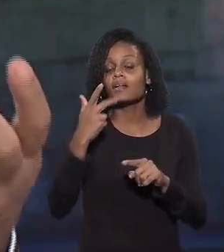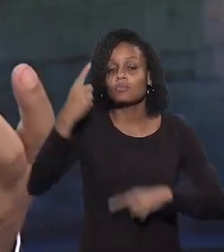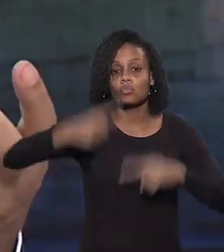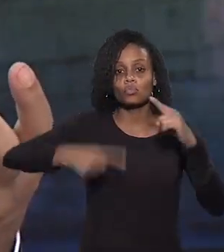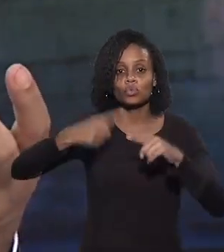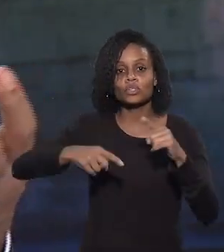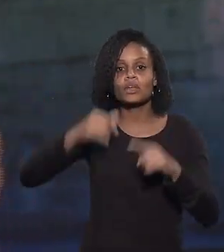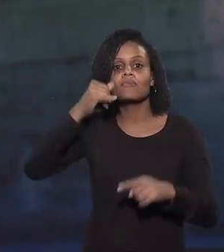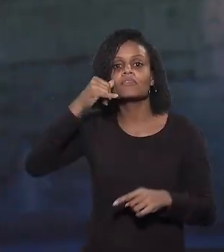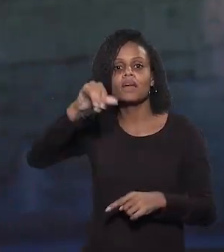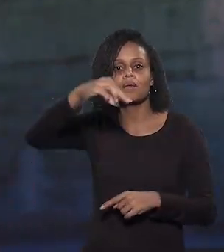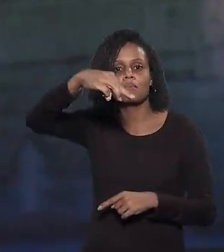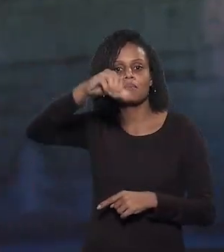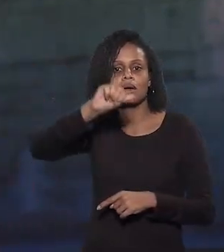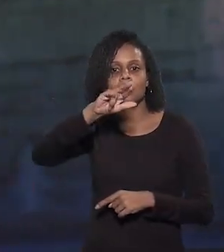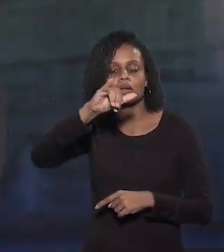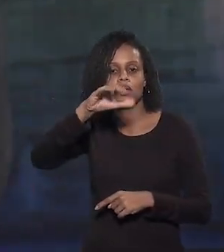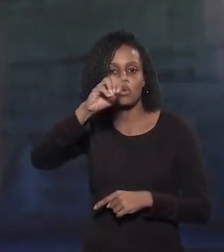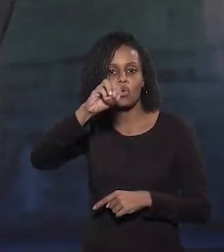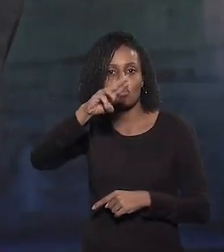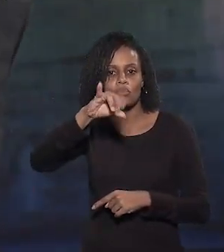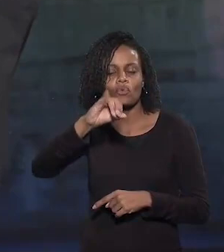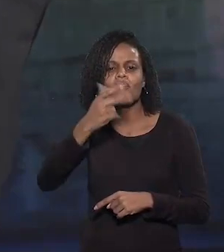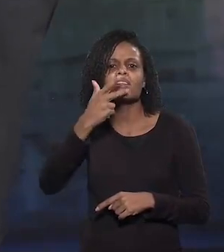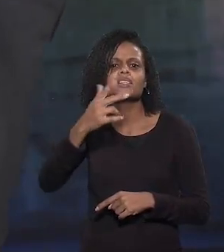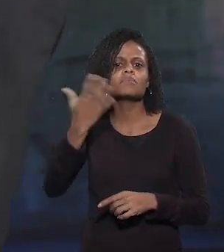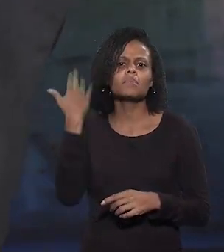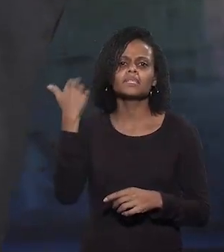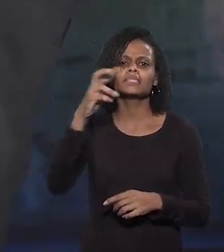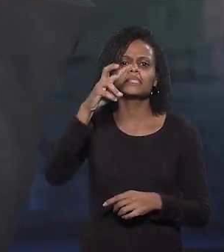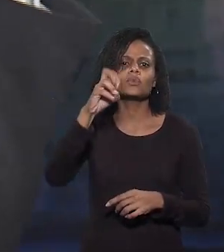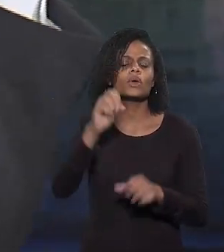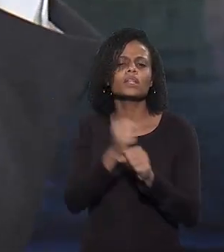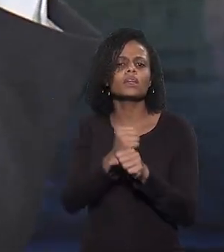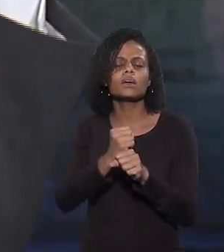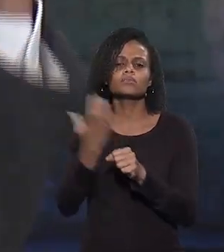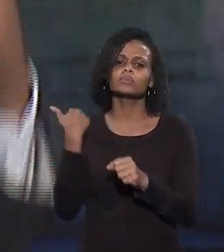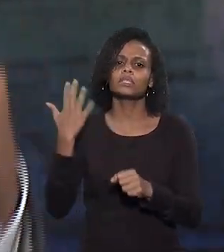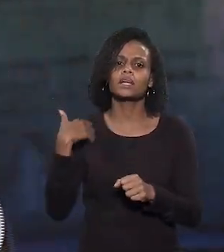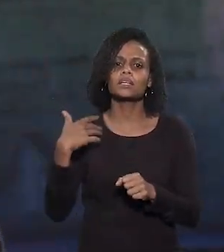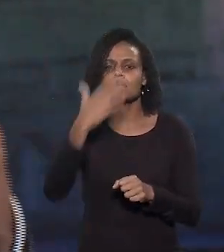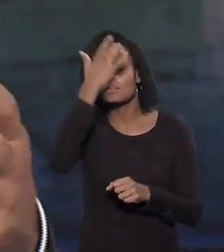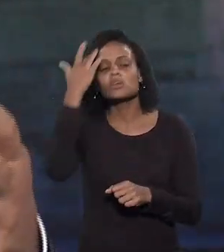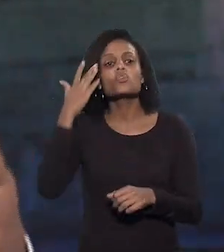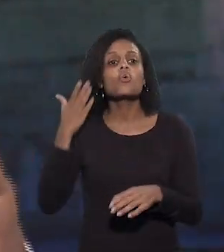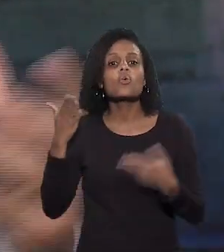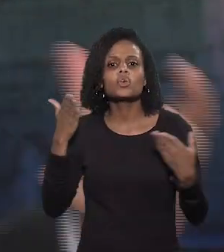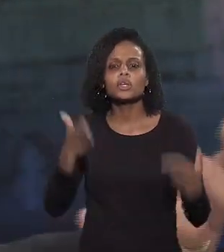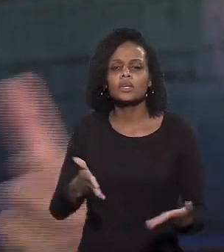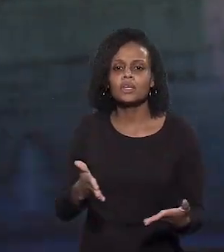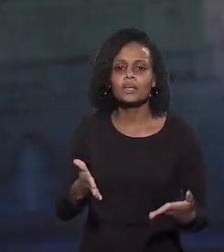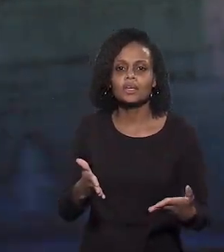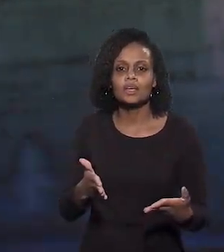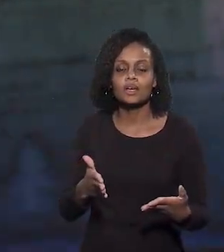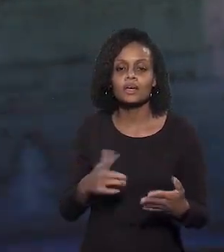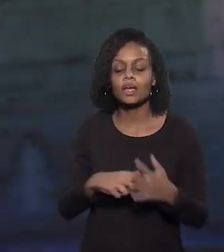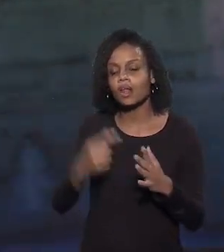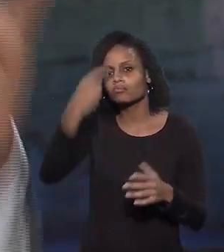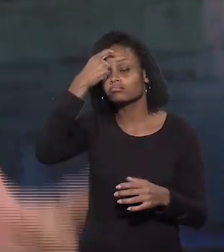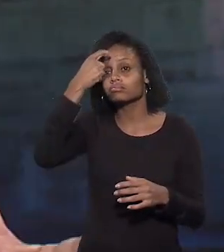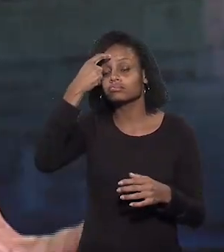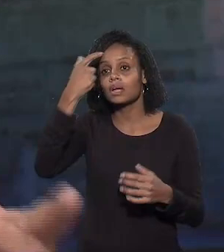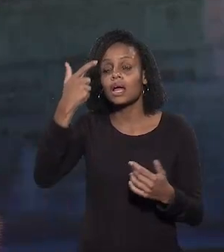política antimanicomial, nós estamos falando daquele manicômio de 40, 50, 60 anos atrás, que acolhia uma pessoa, às vezes, que era